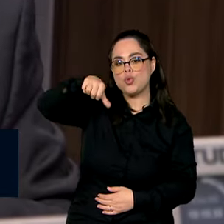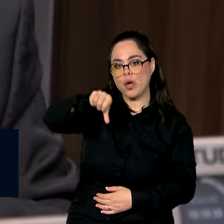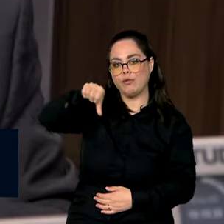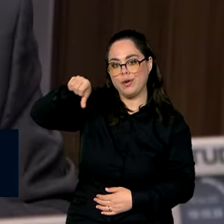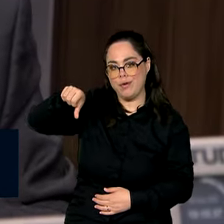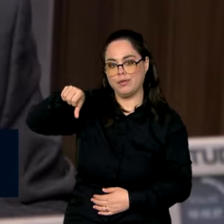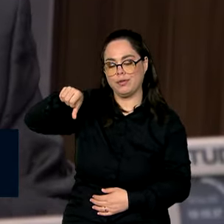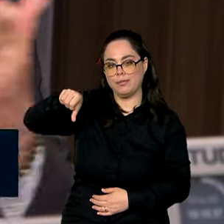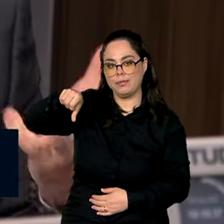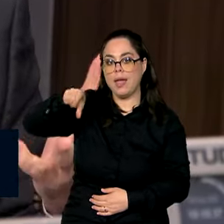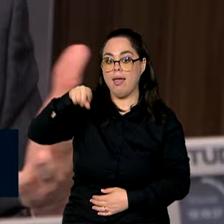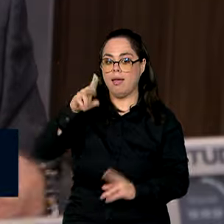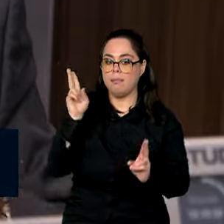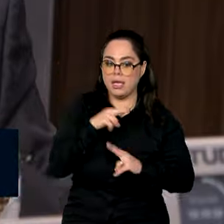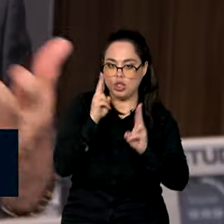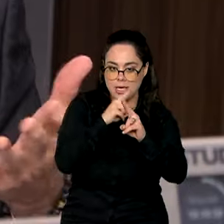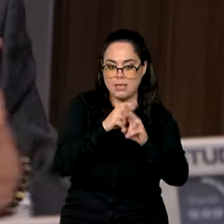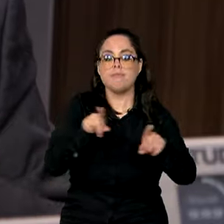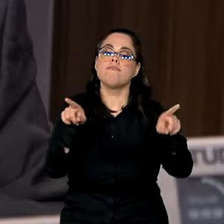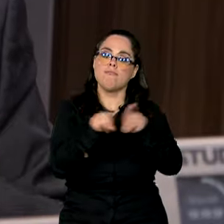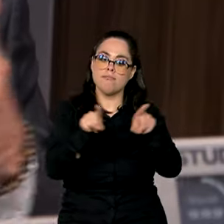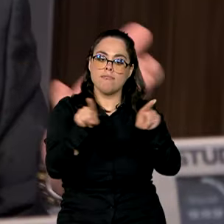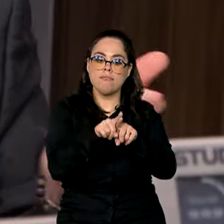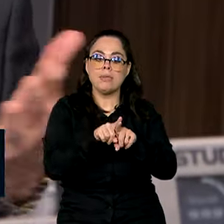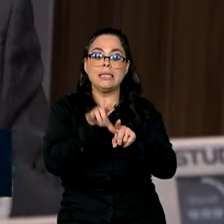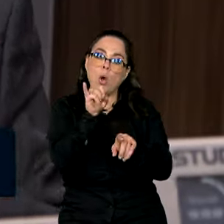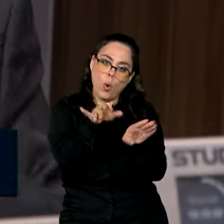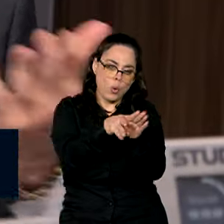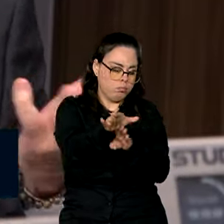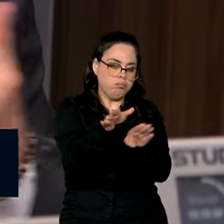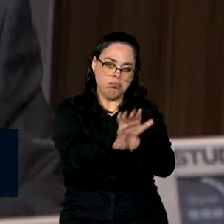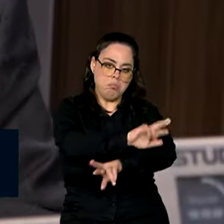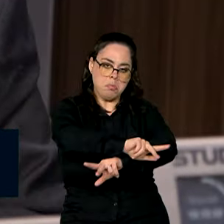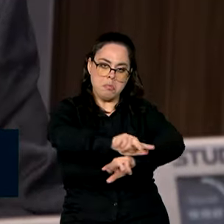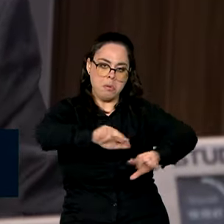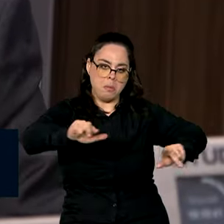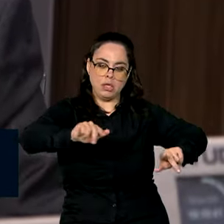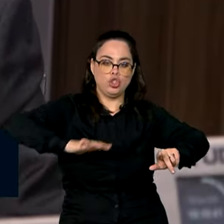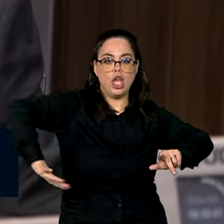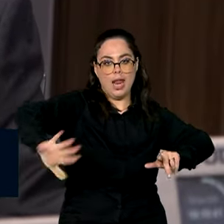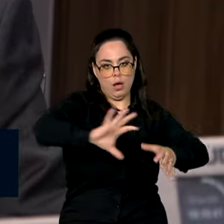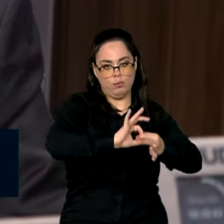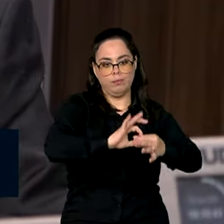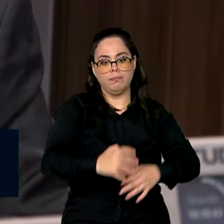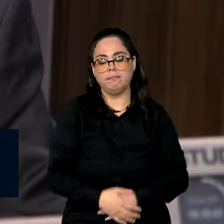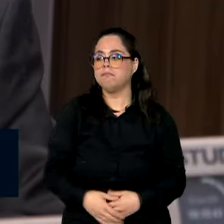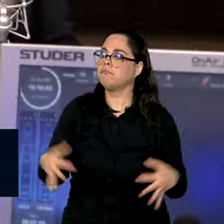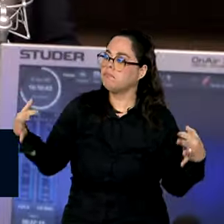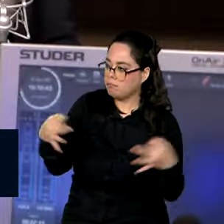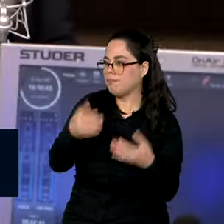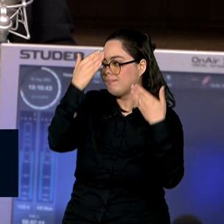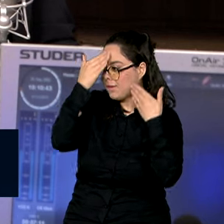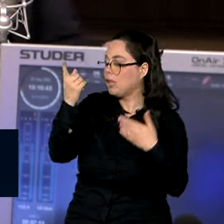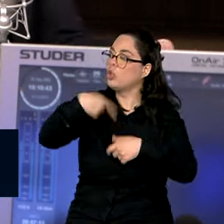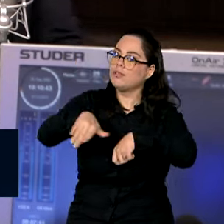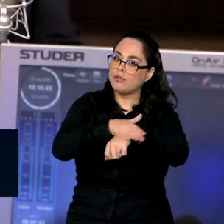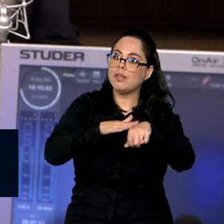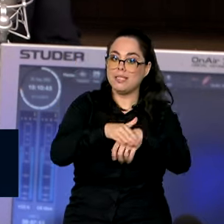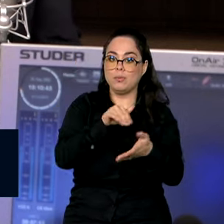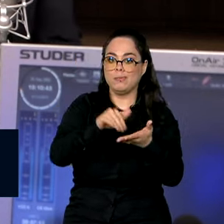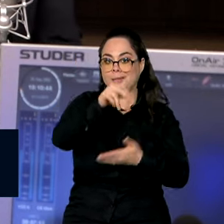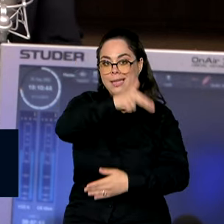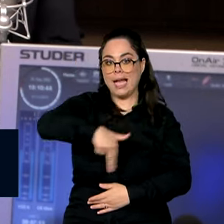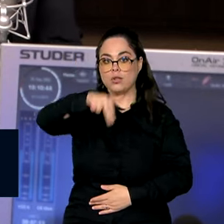para emergências e para orientação orientações de uma maneira geral tá ótimo nós conversamos com o secretário